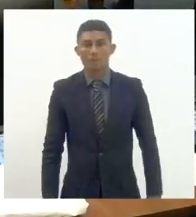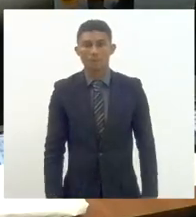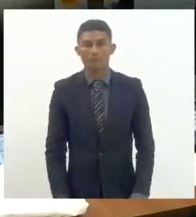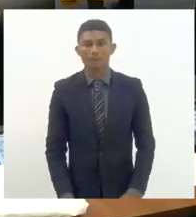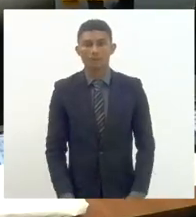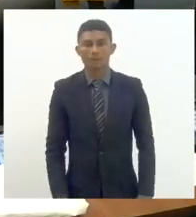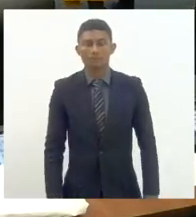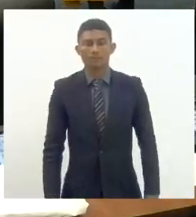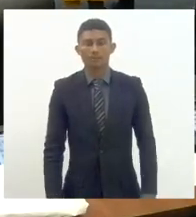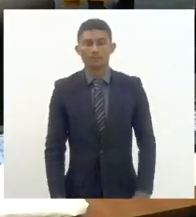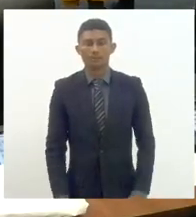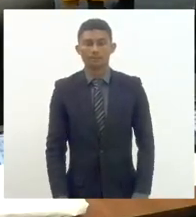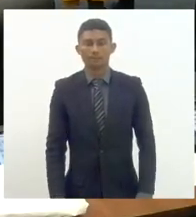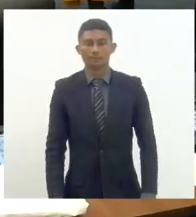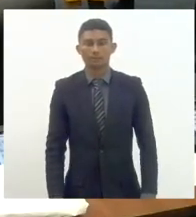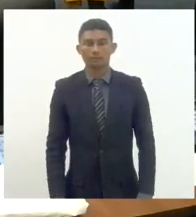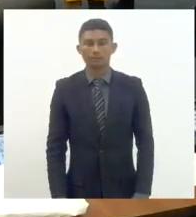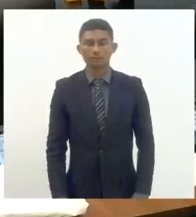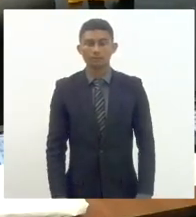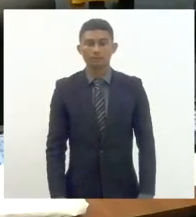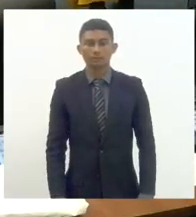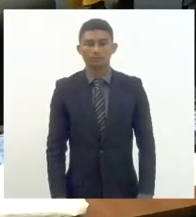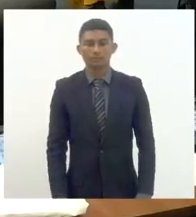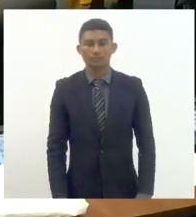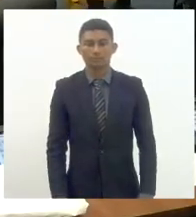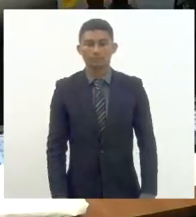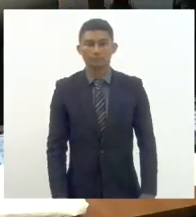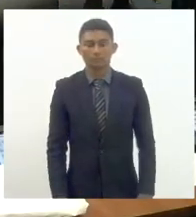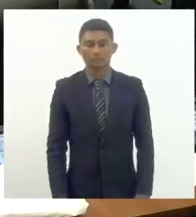Não. Não.